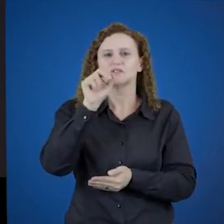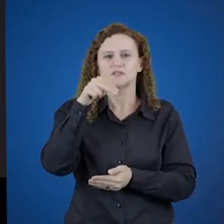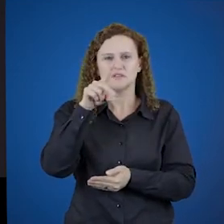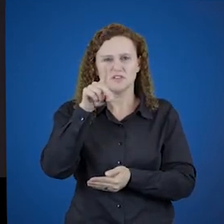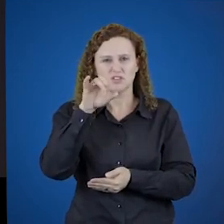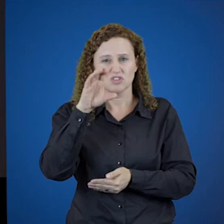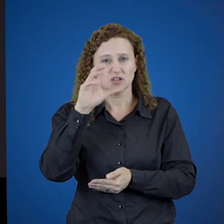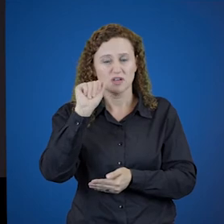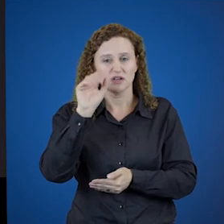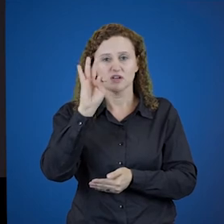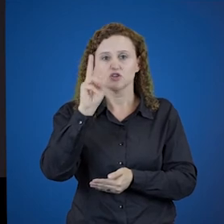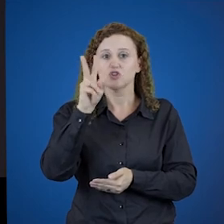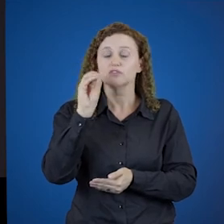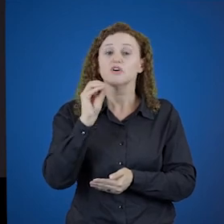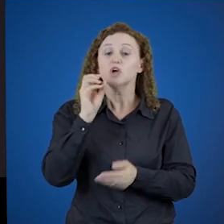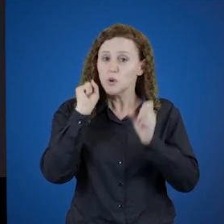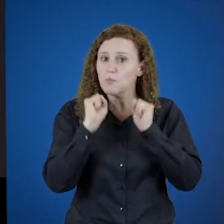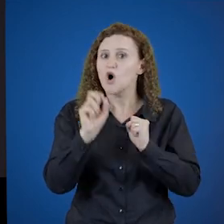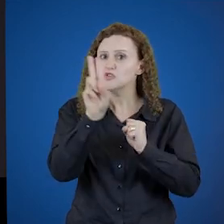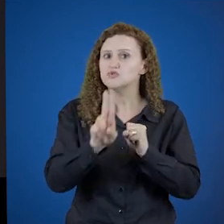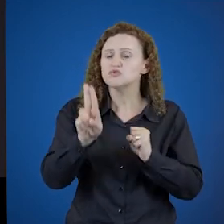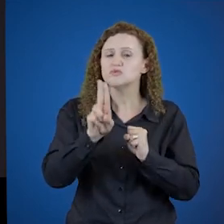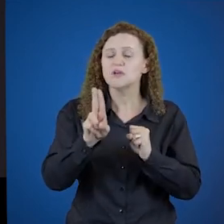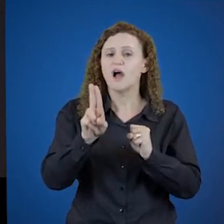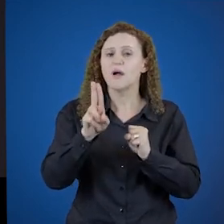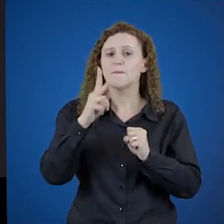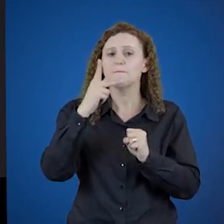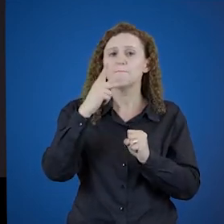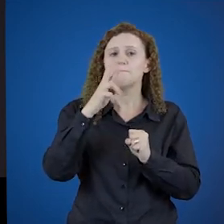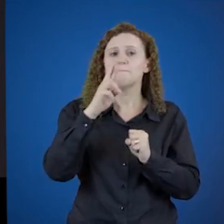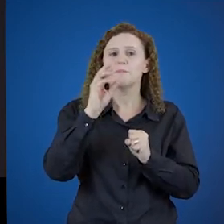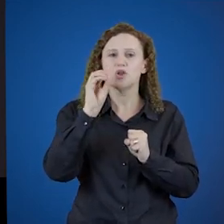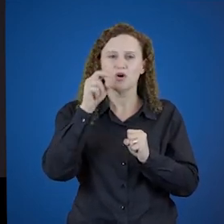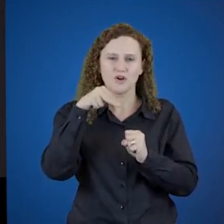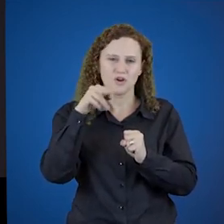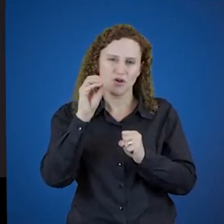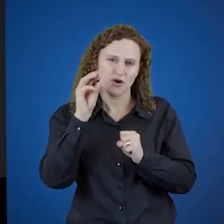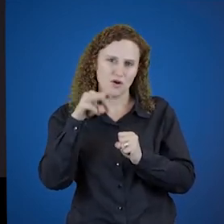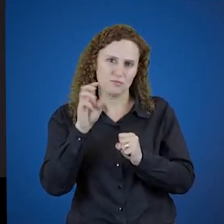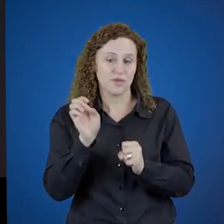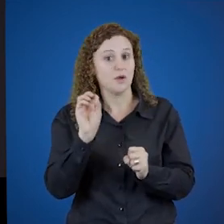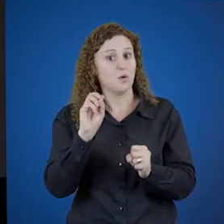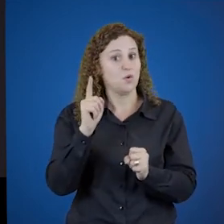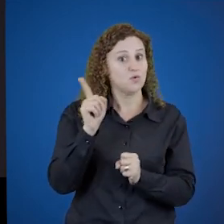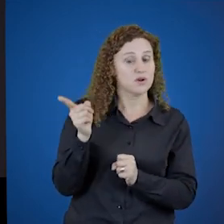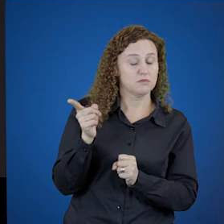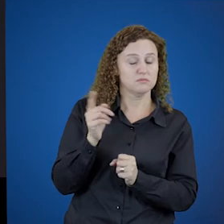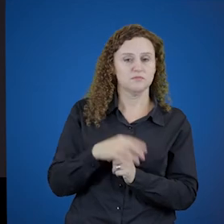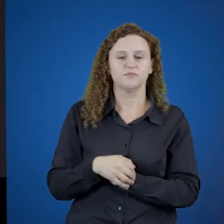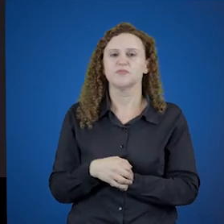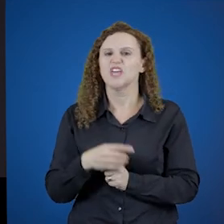então eu posso usar o pronome ou não ego ambulo